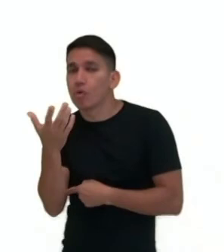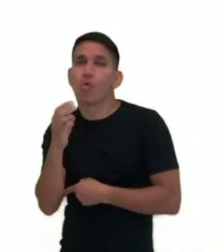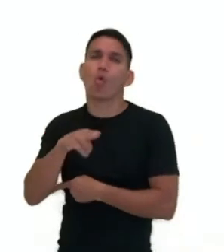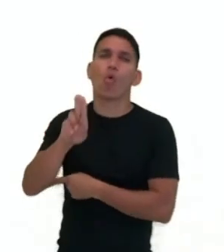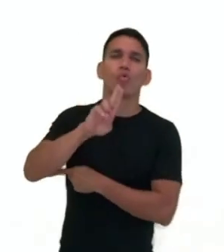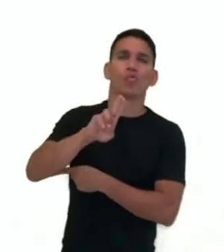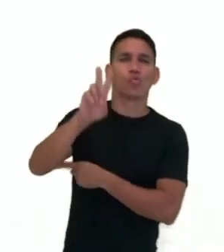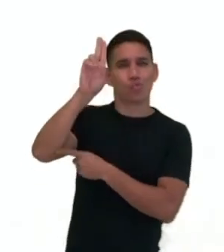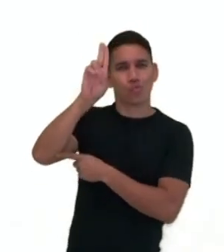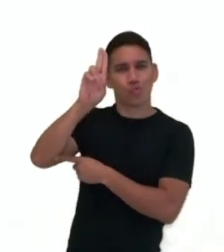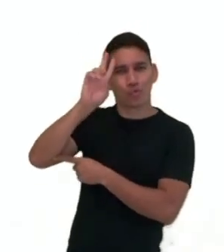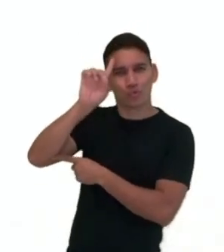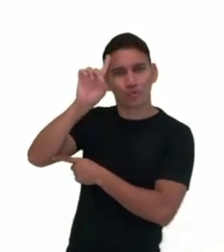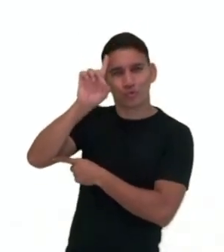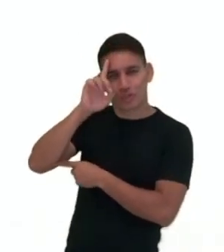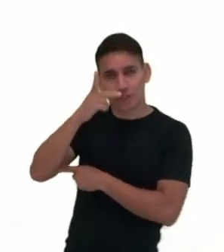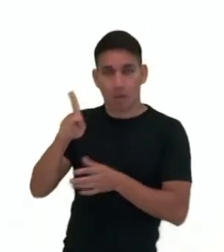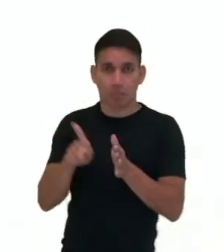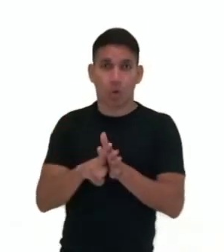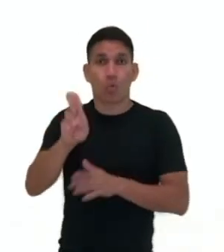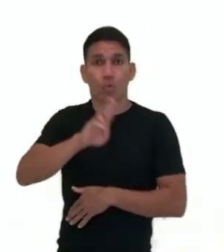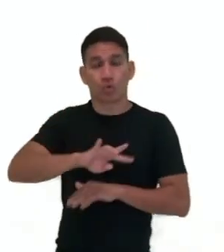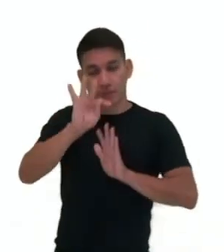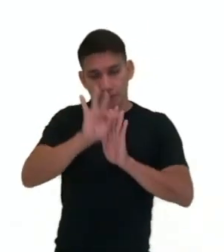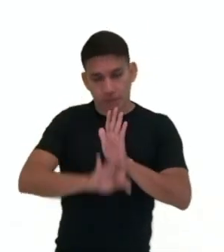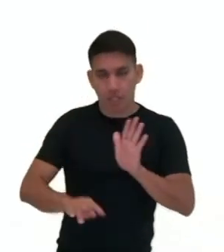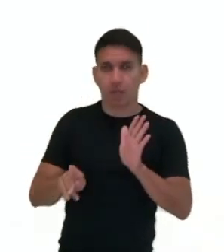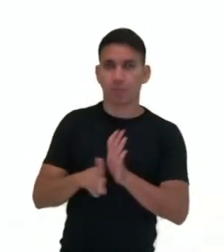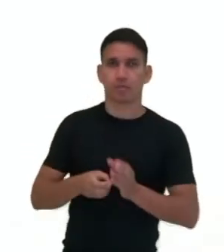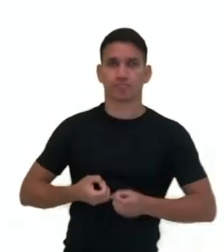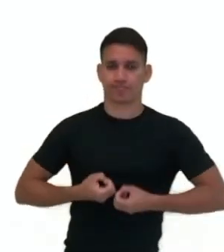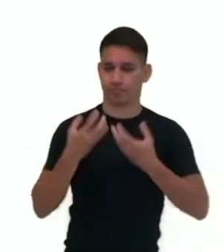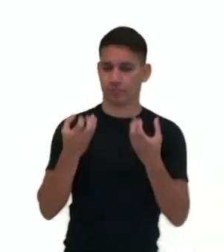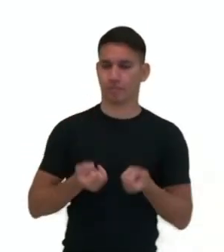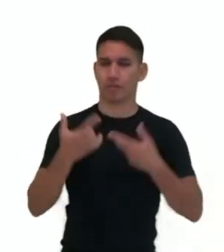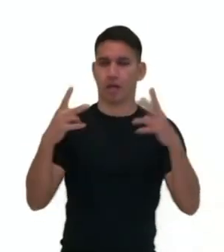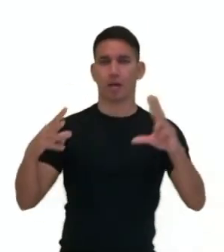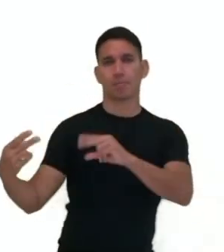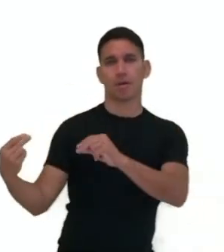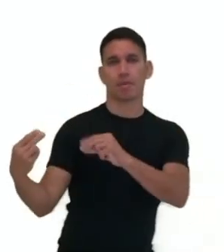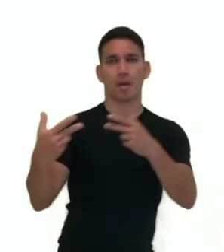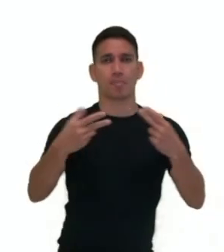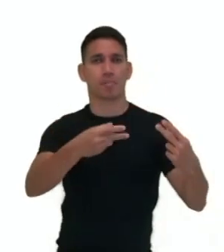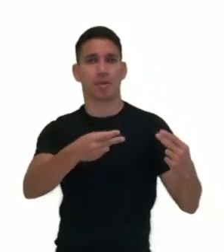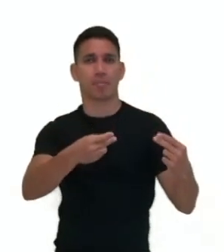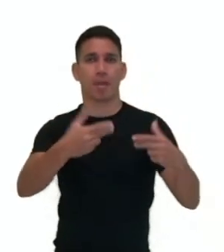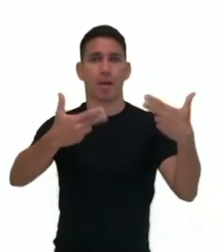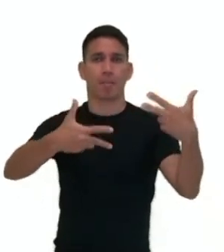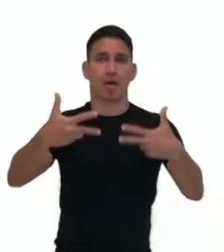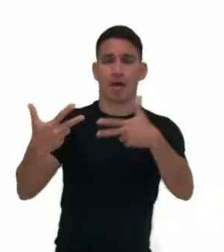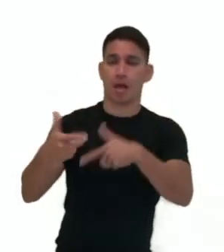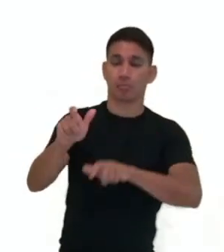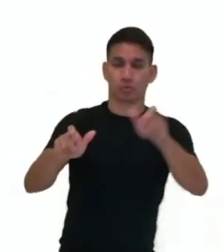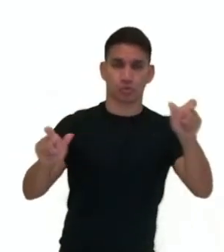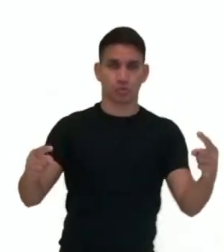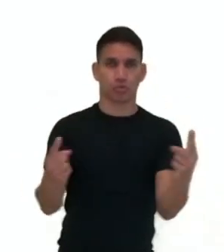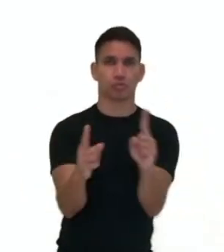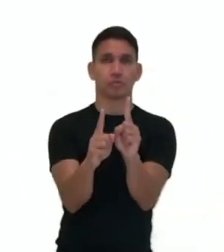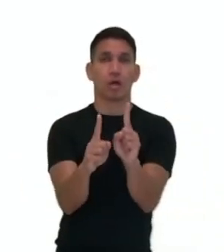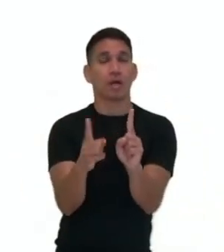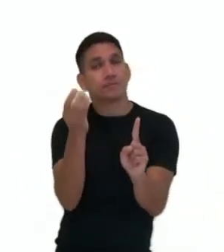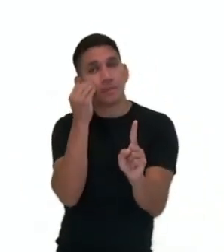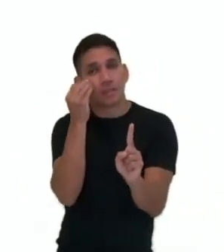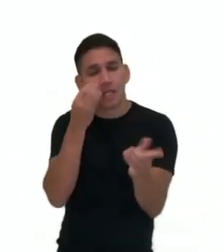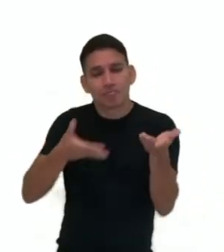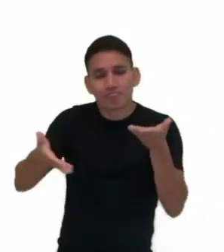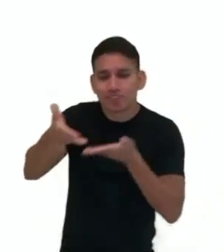dia. Elas podem ser usadas no texto, na fala dos personagens, por exemplo, tá? Para fazer com que eles se aproximem do